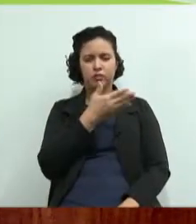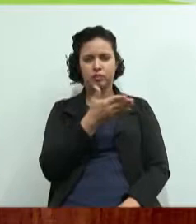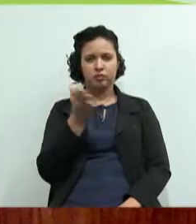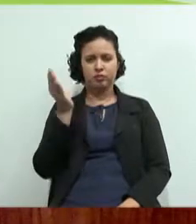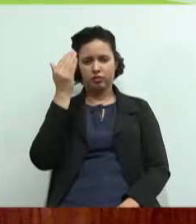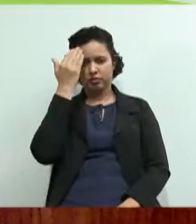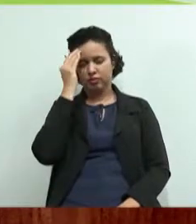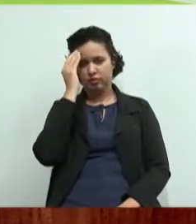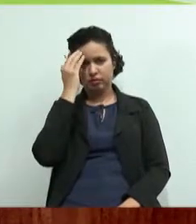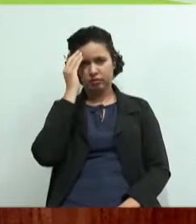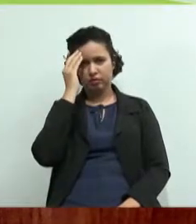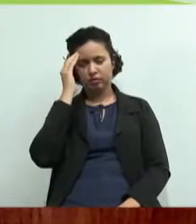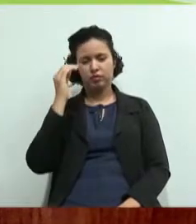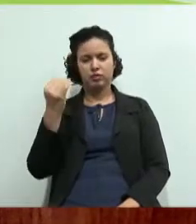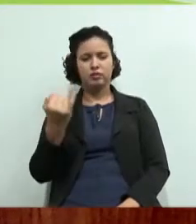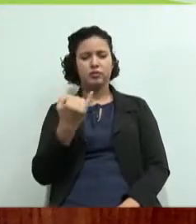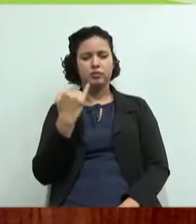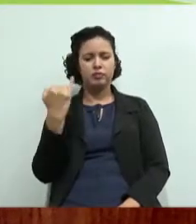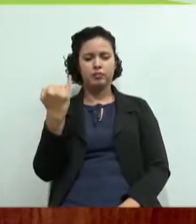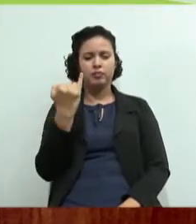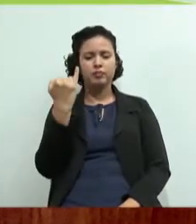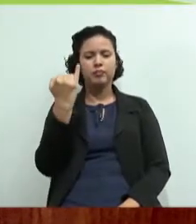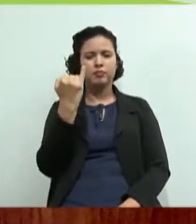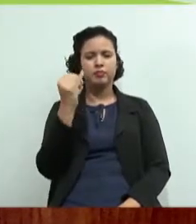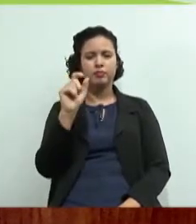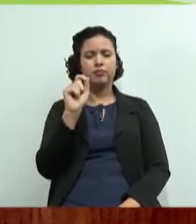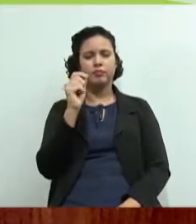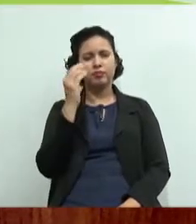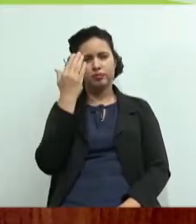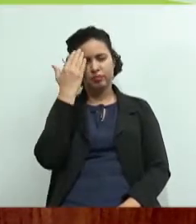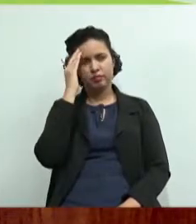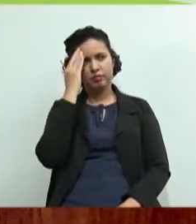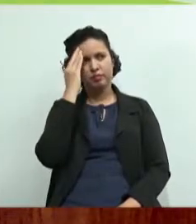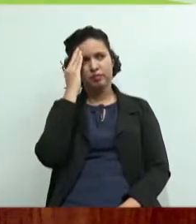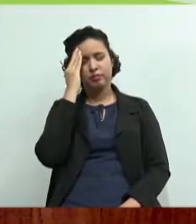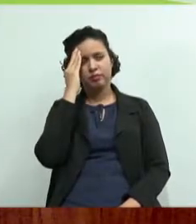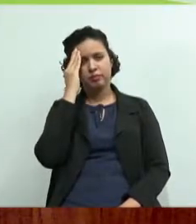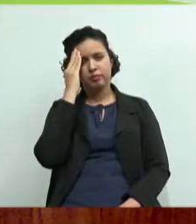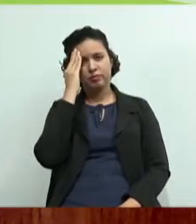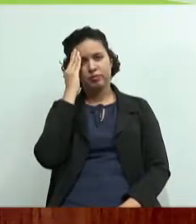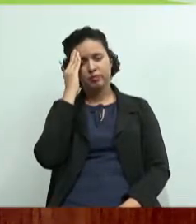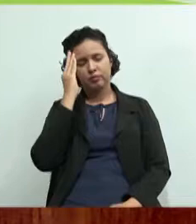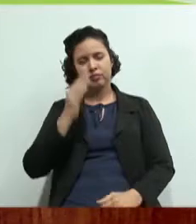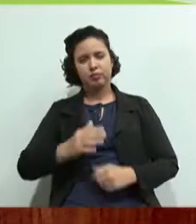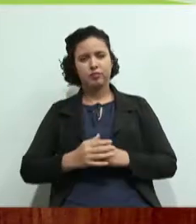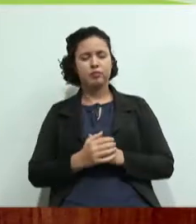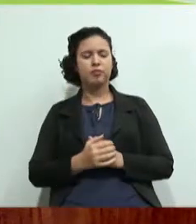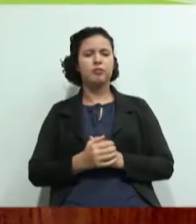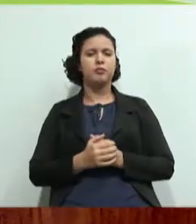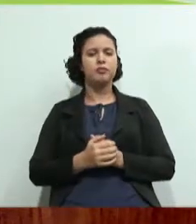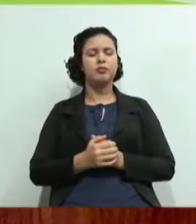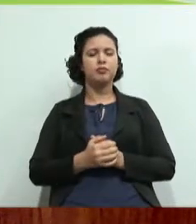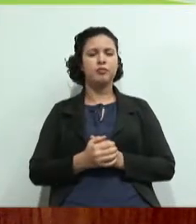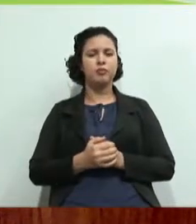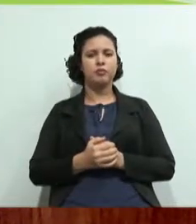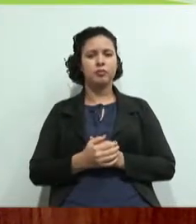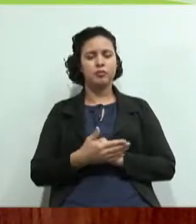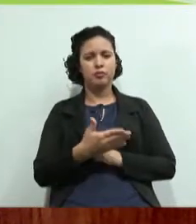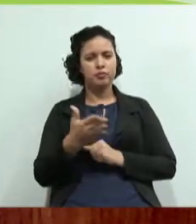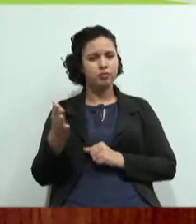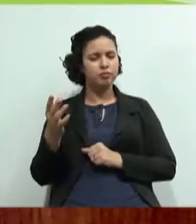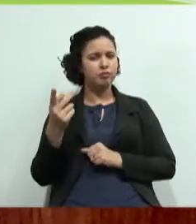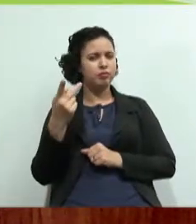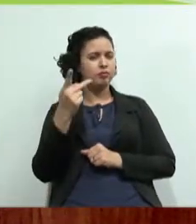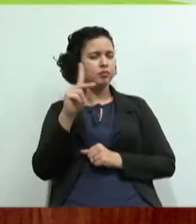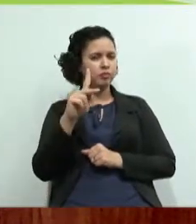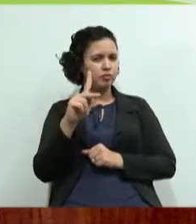compreendessem. Então é importante, a partir do que o professor falou, nós entendemos que o sucesso dos seus